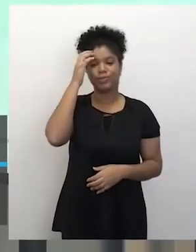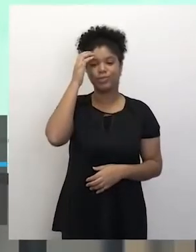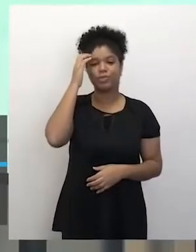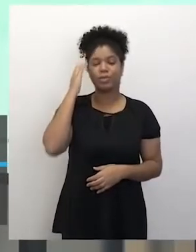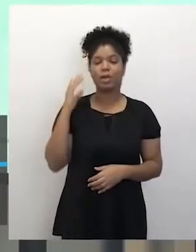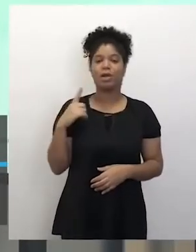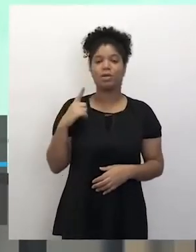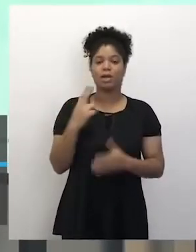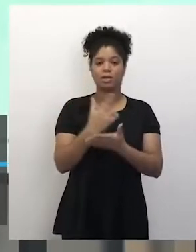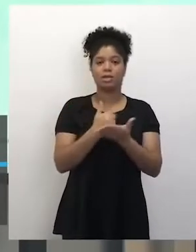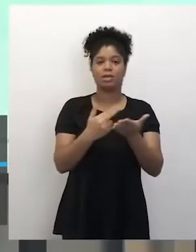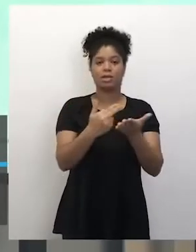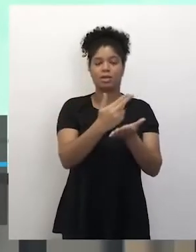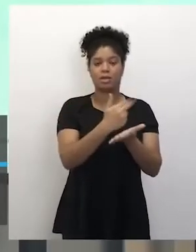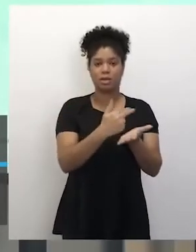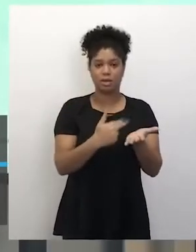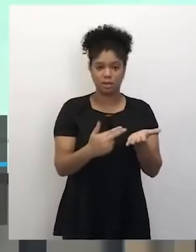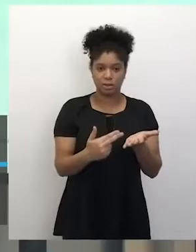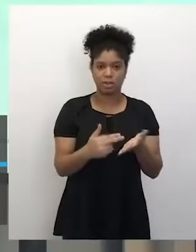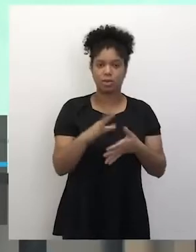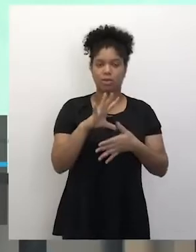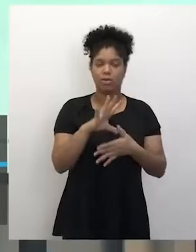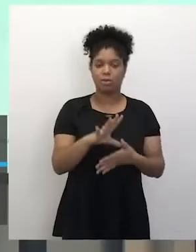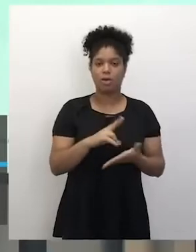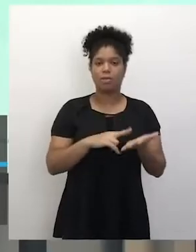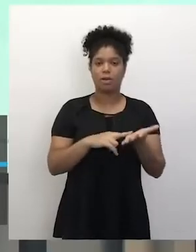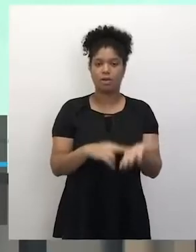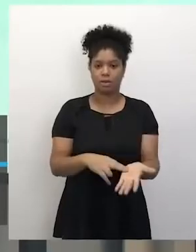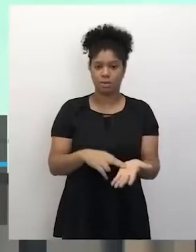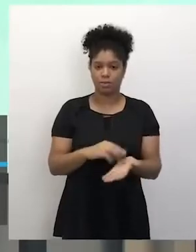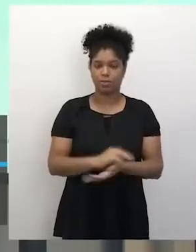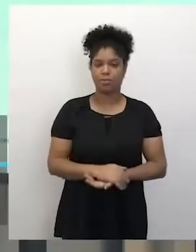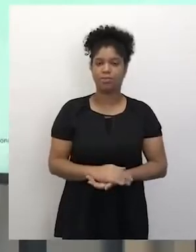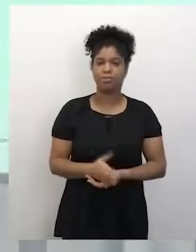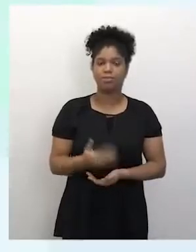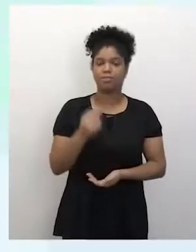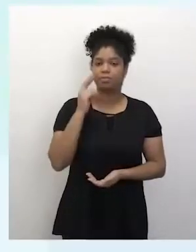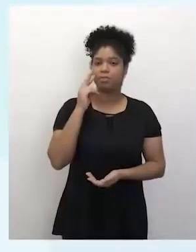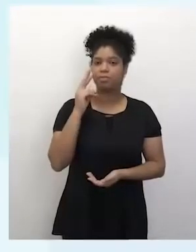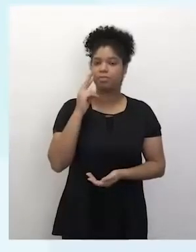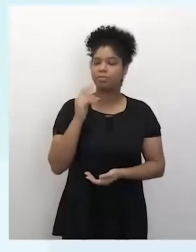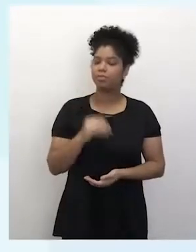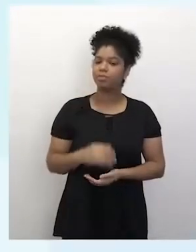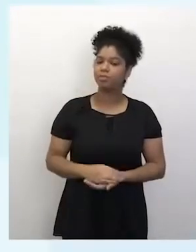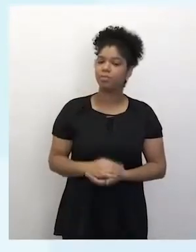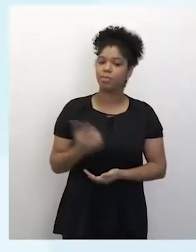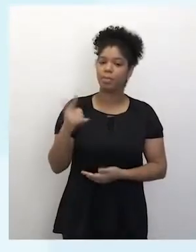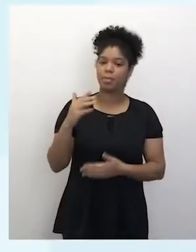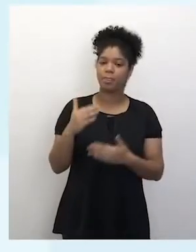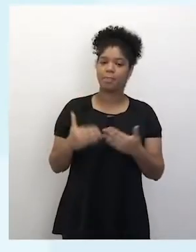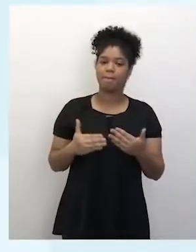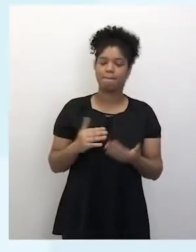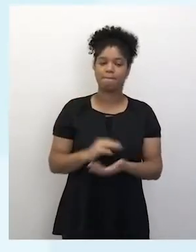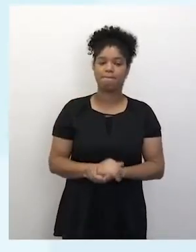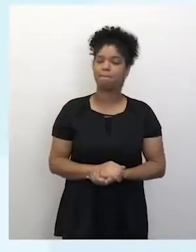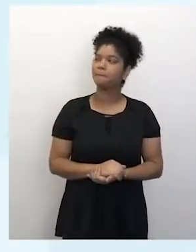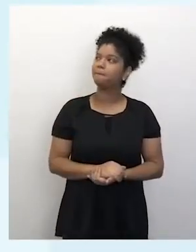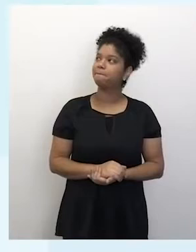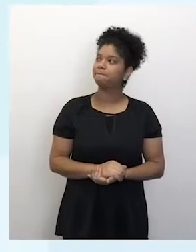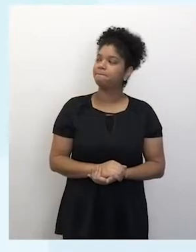papel, mostrando aí a cartografia da época, tá certo? Vamos lá na próxima tela. Nós temos lá, hoje